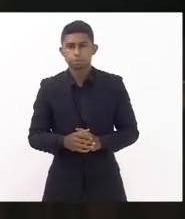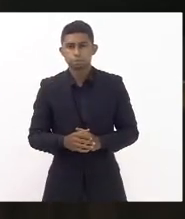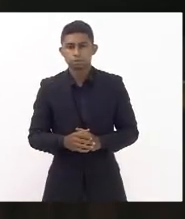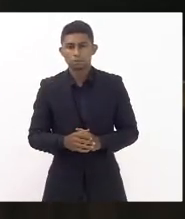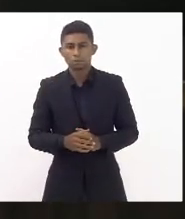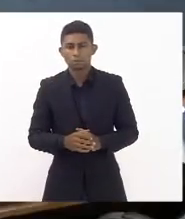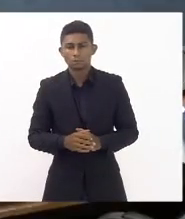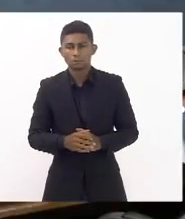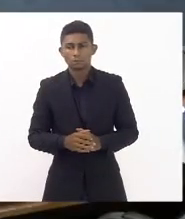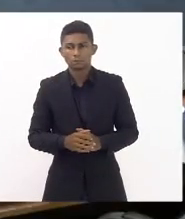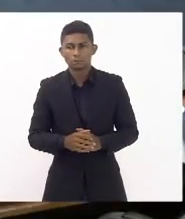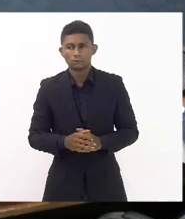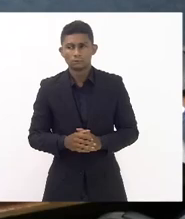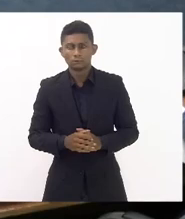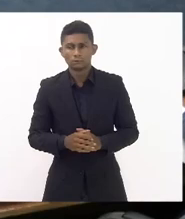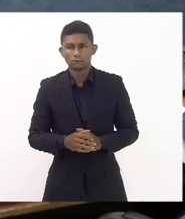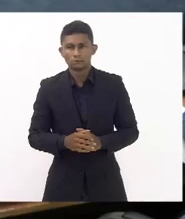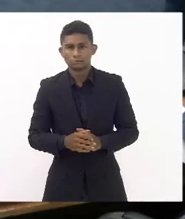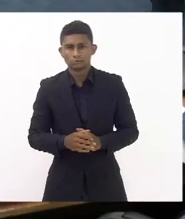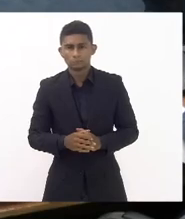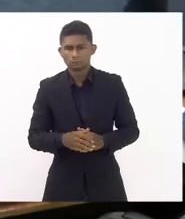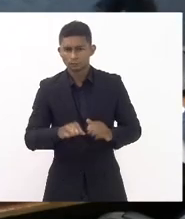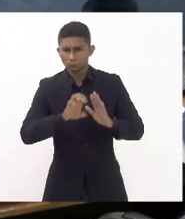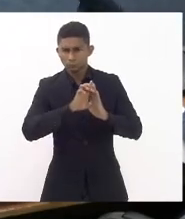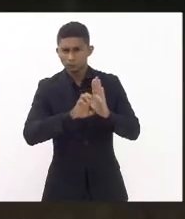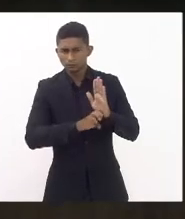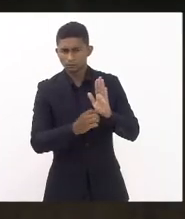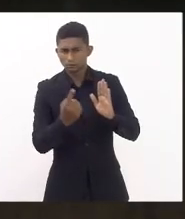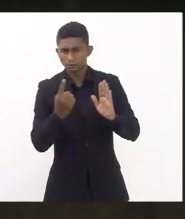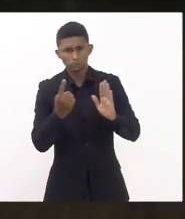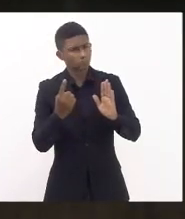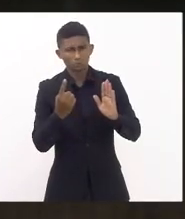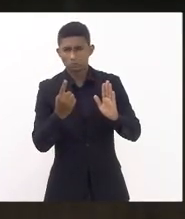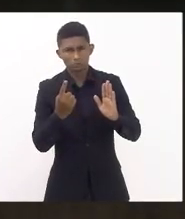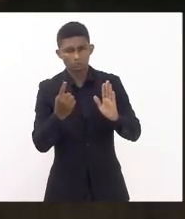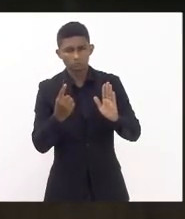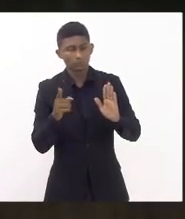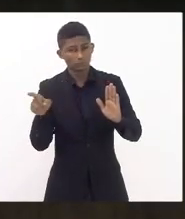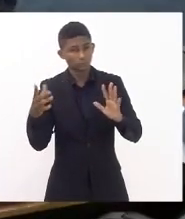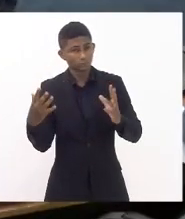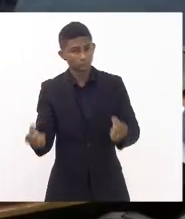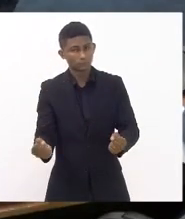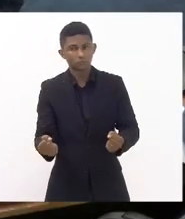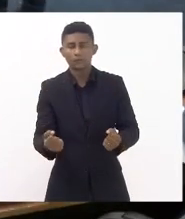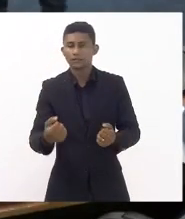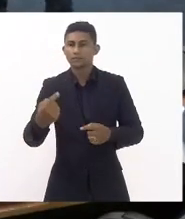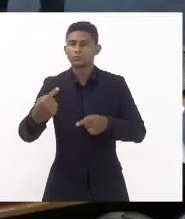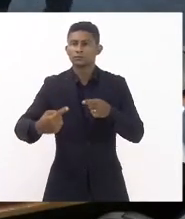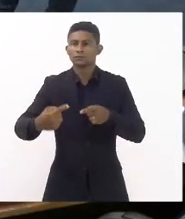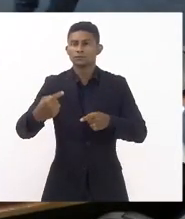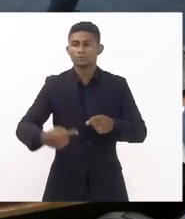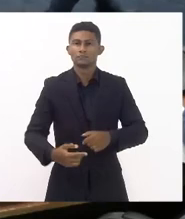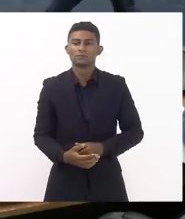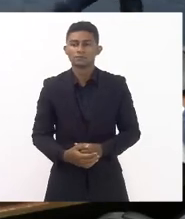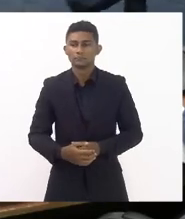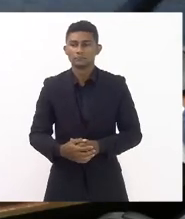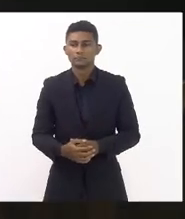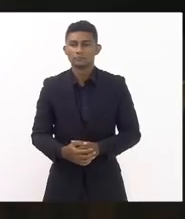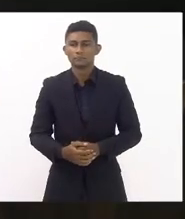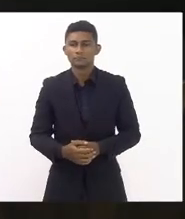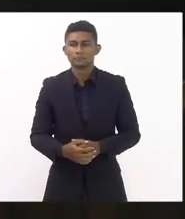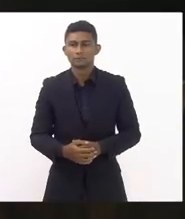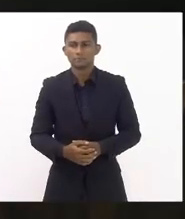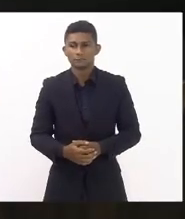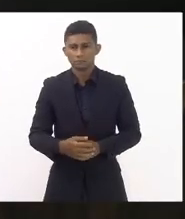não. Uma emenda. Não, senhora, foi eu acolhi a emenda. Ah, é verdade, em discussão. Perdão. Eu acolhi. Não,